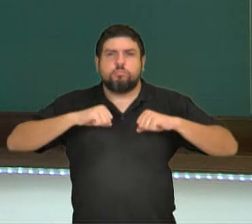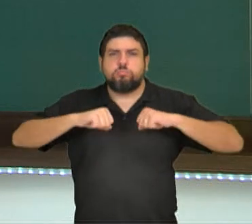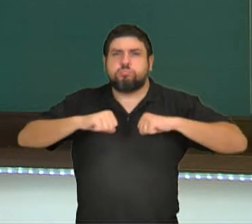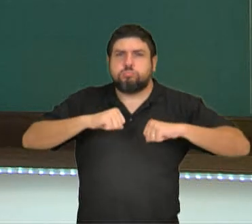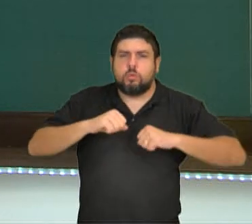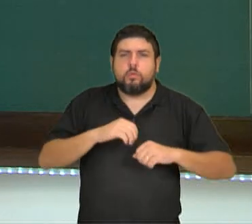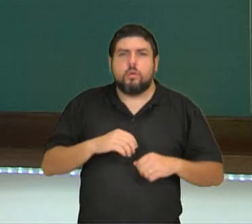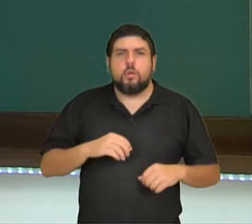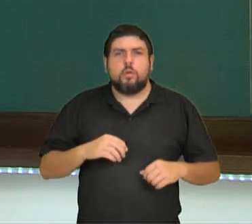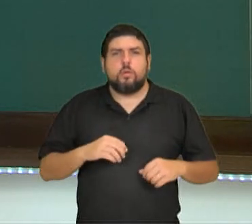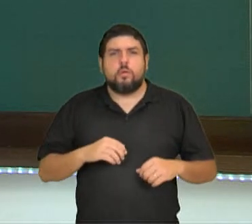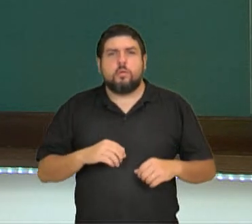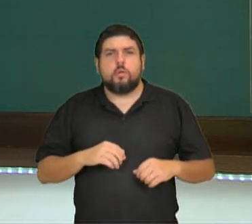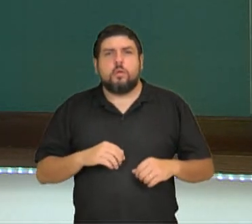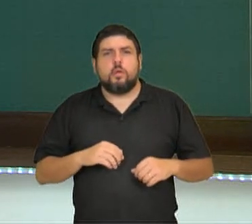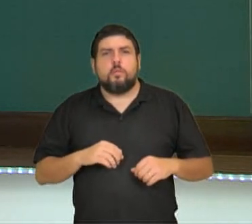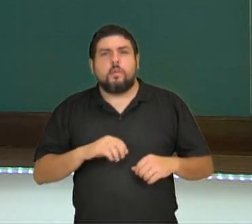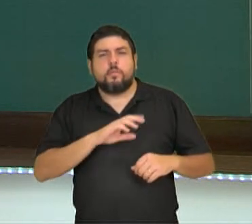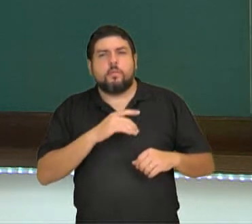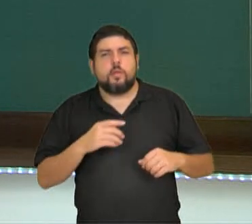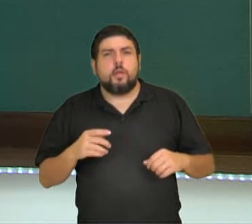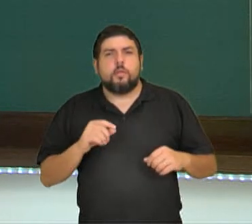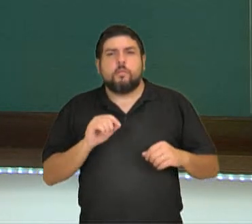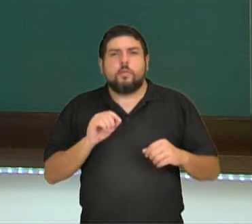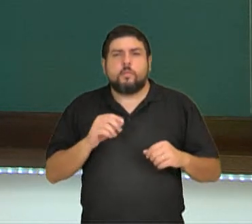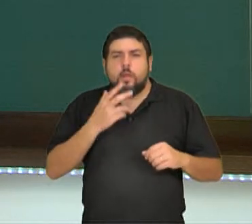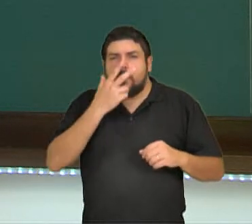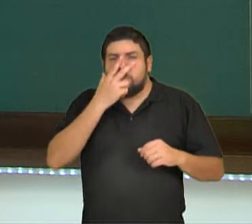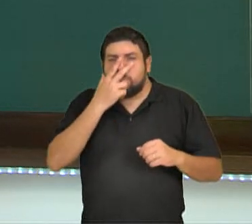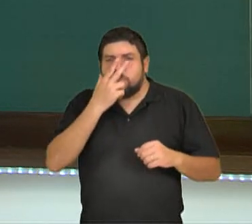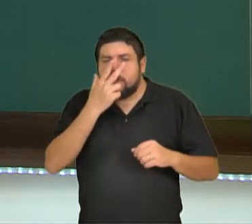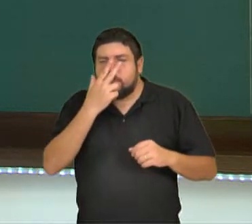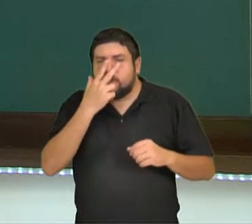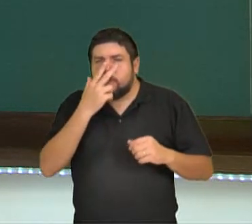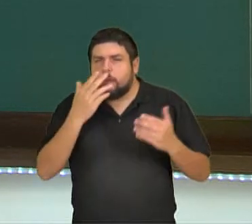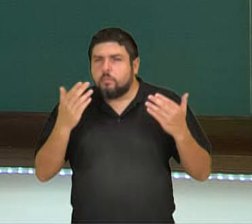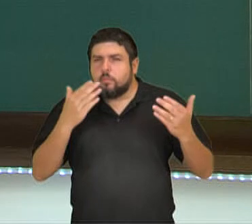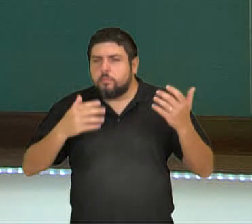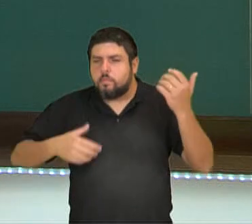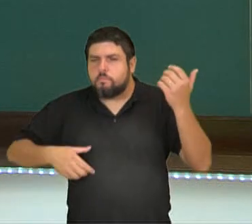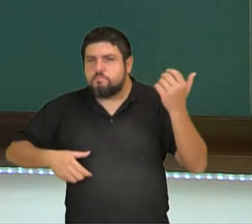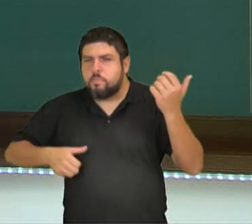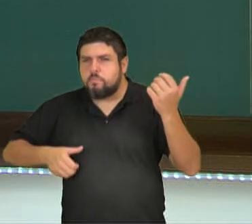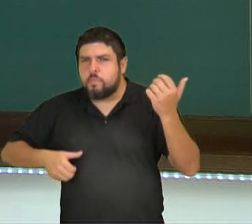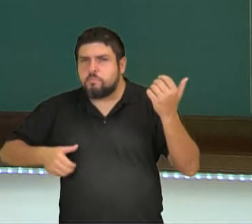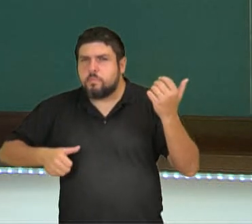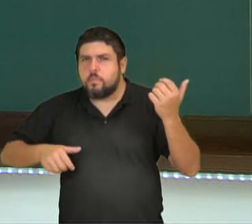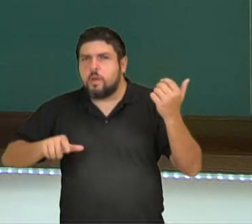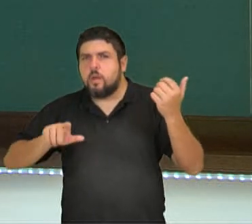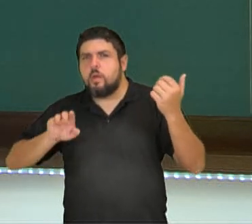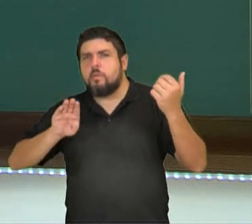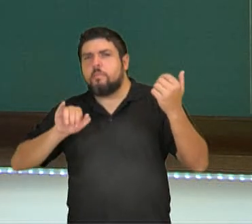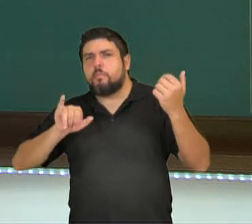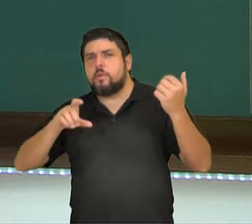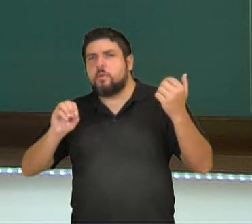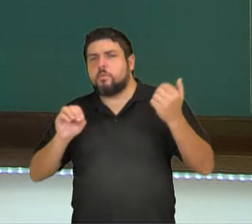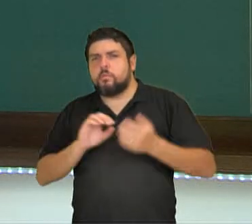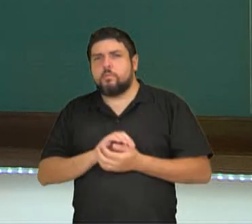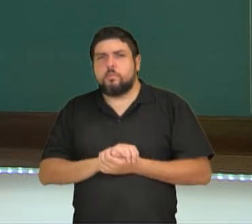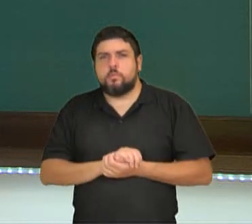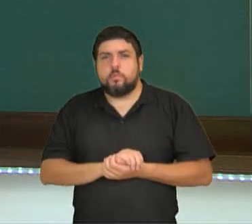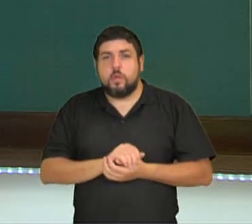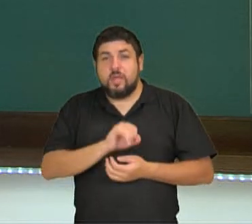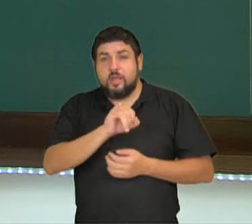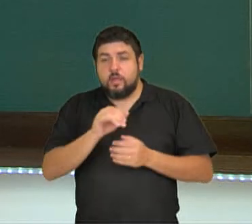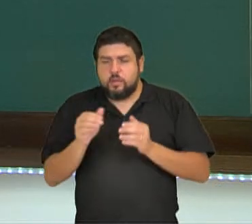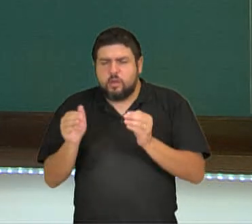tá? Mais baixo, né? Como o do contrabaixo. Se a cabaça ela é menor,